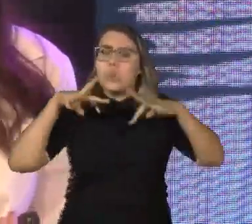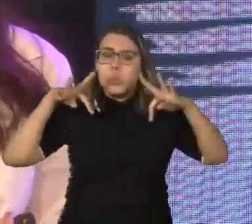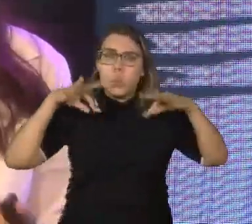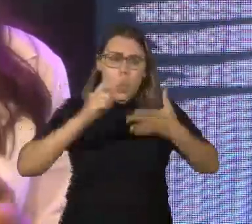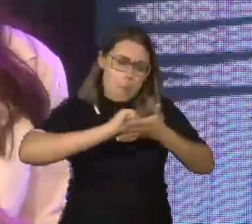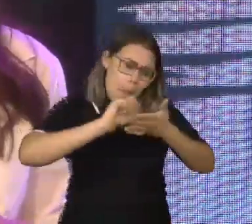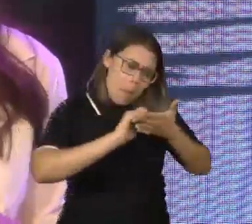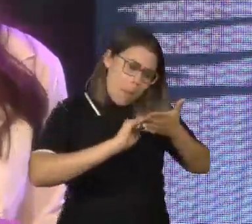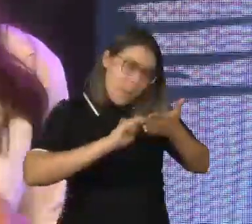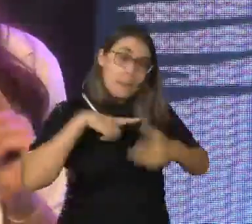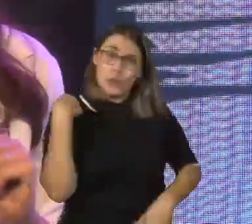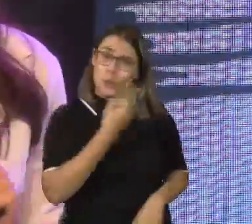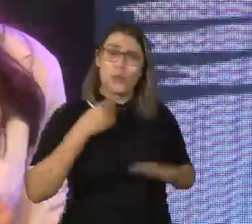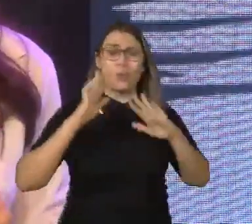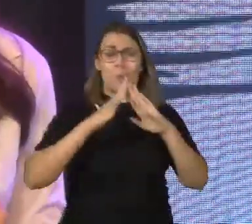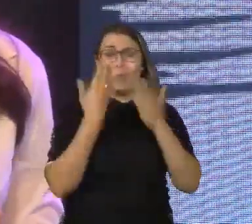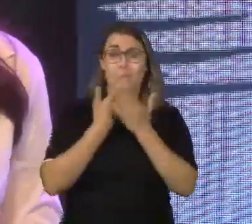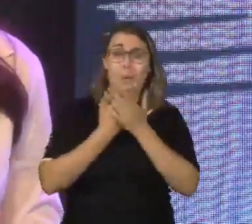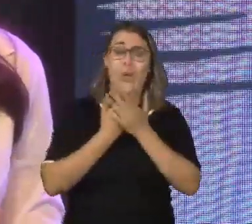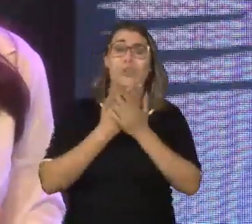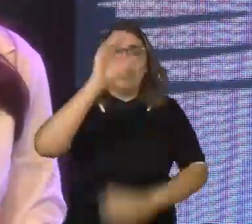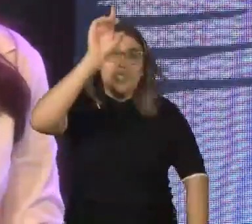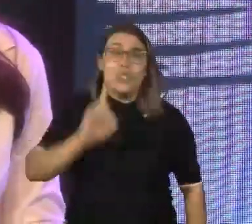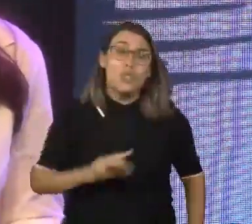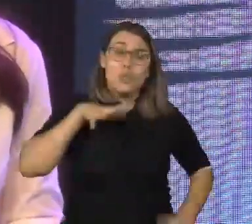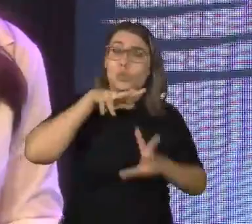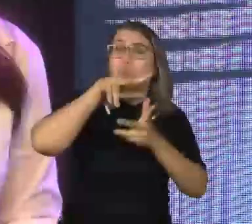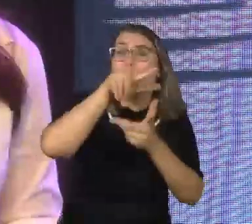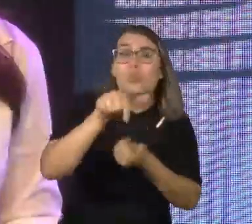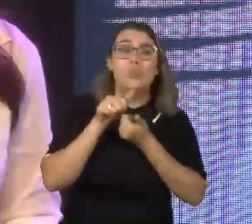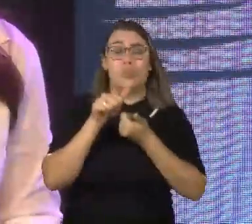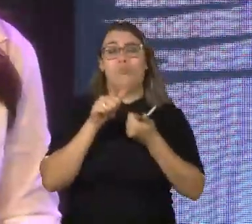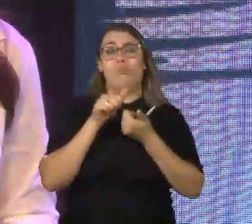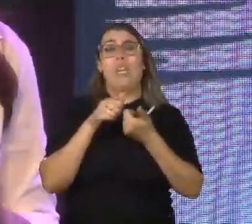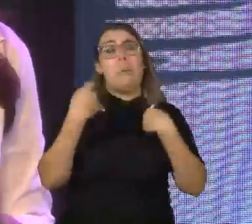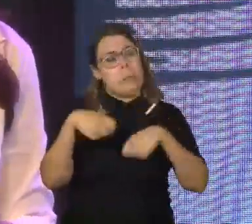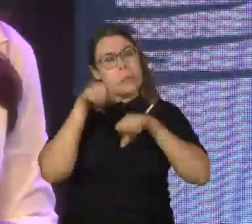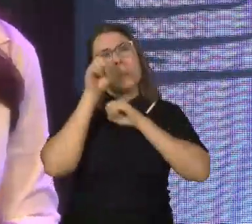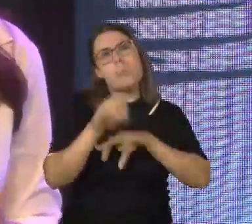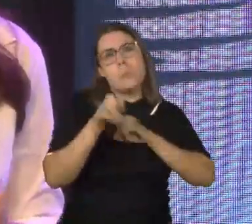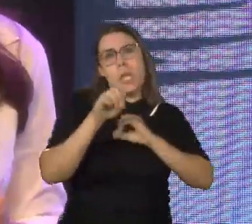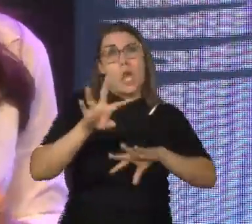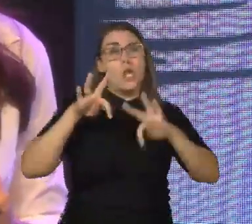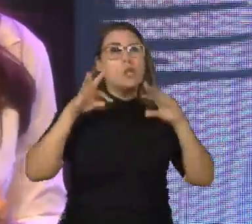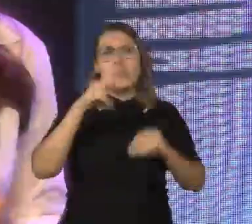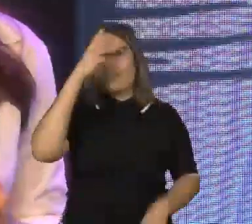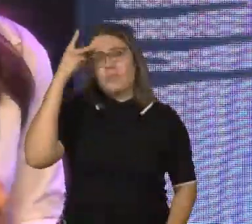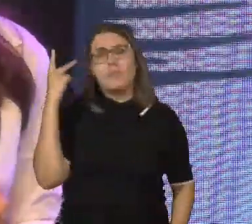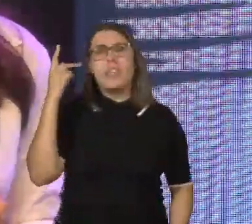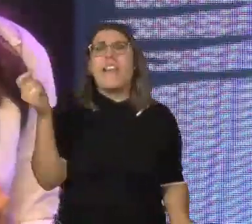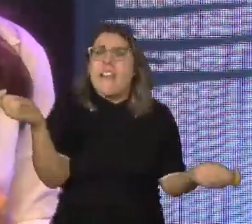que garantir, como escola, um direito universal, que é o direito da educação. Todas as pessoas